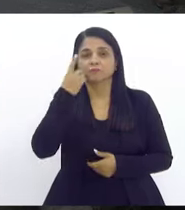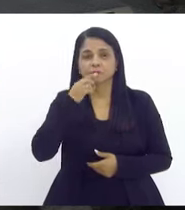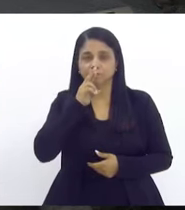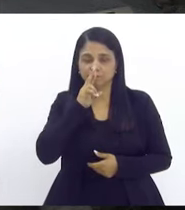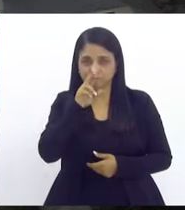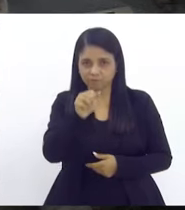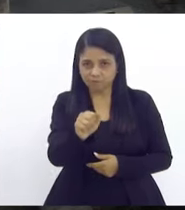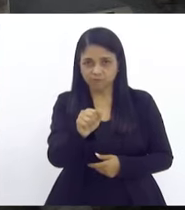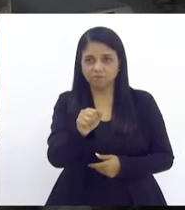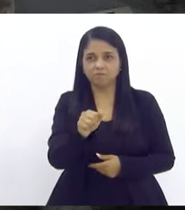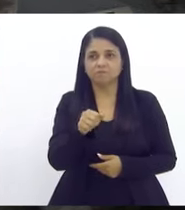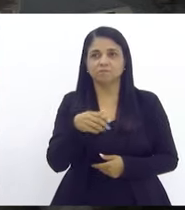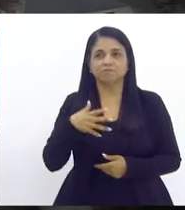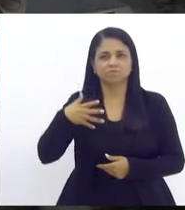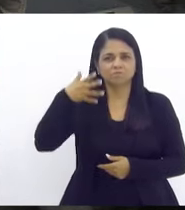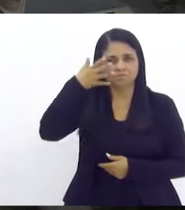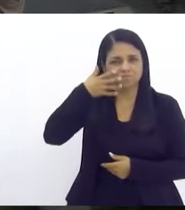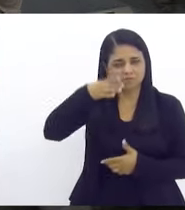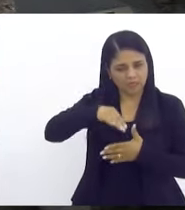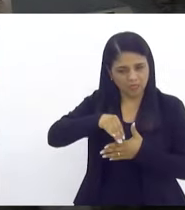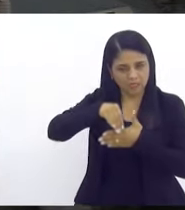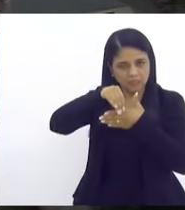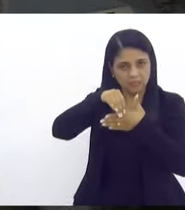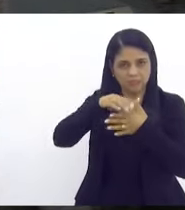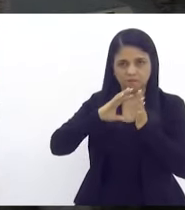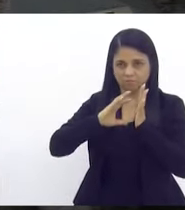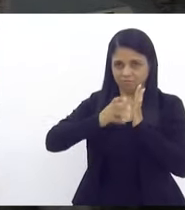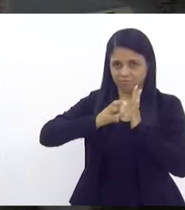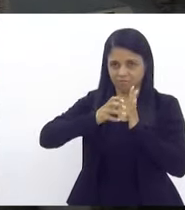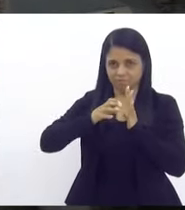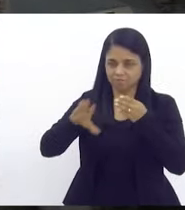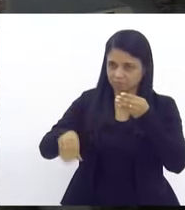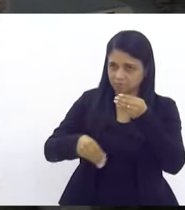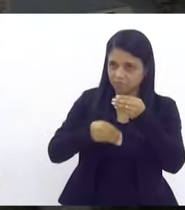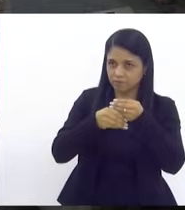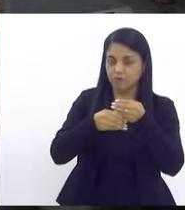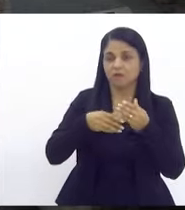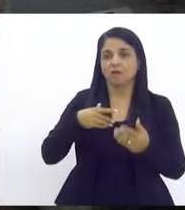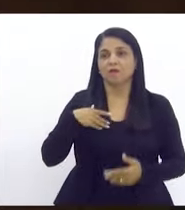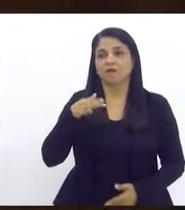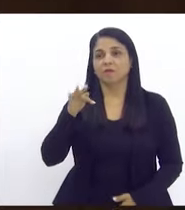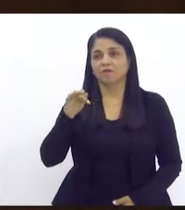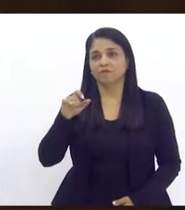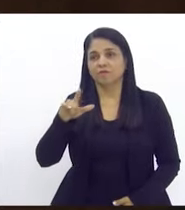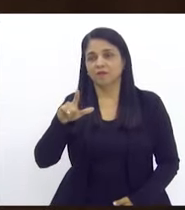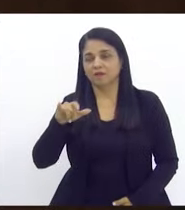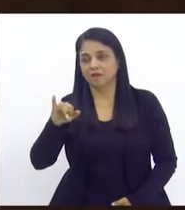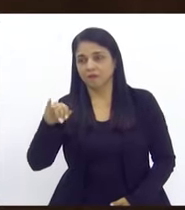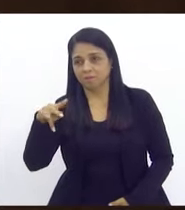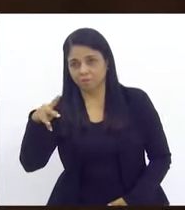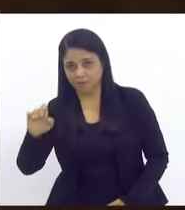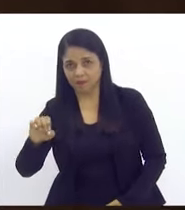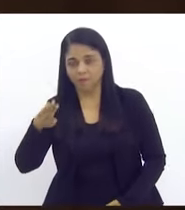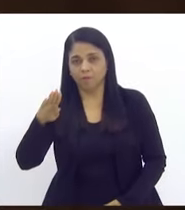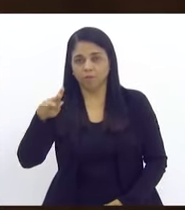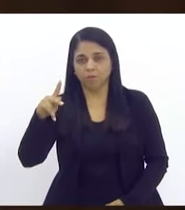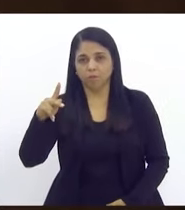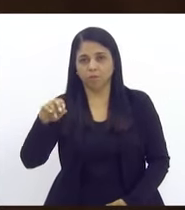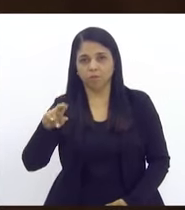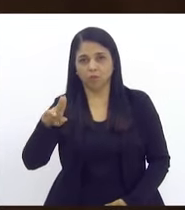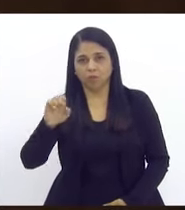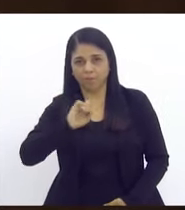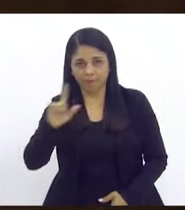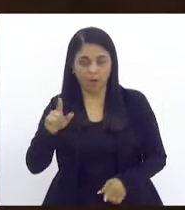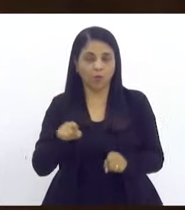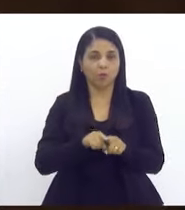palavras aqui do líder da nossa bancada, eu, Felipe Pombel e Alan Lopes, que apresentou uma lista extensa